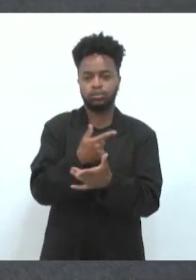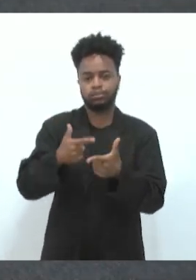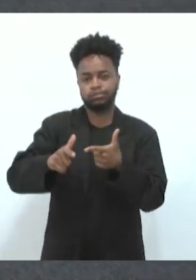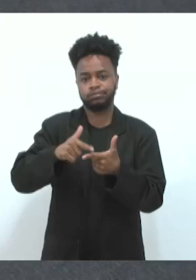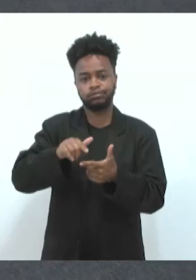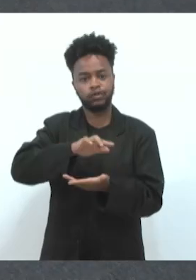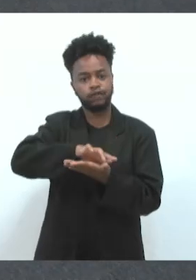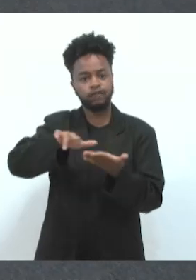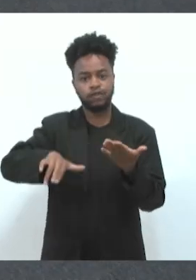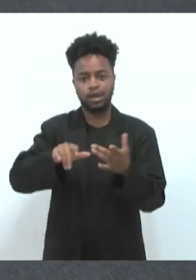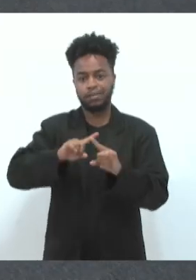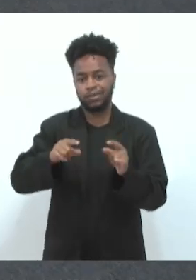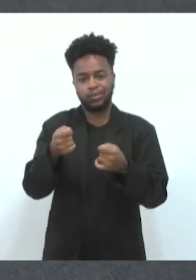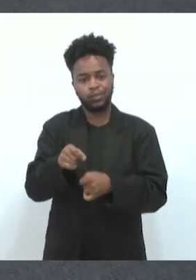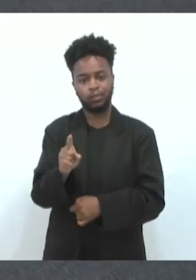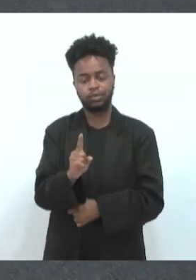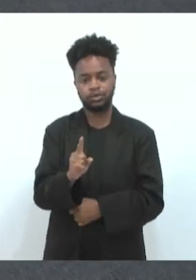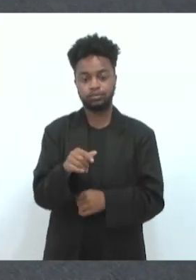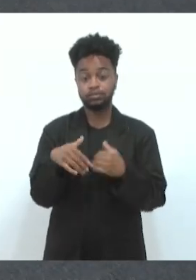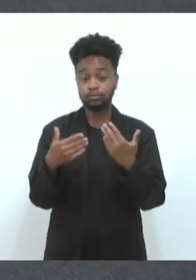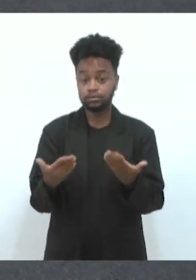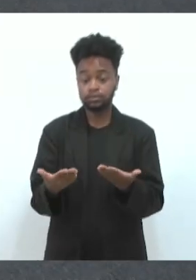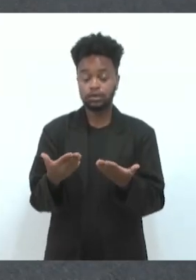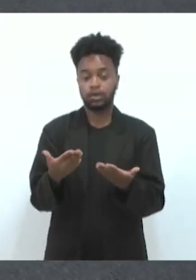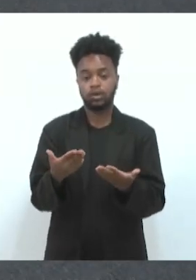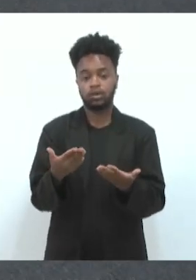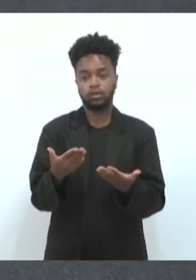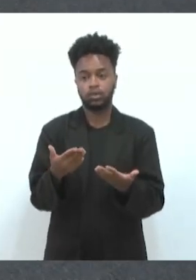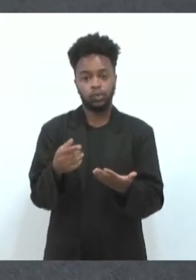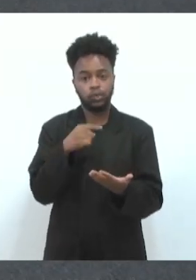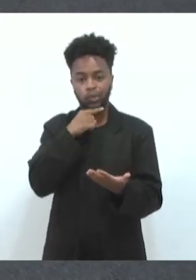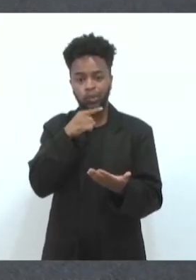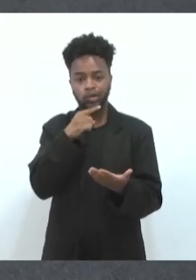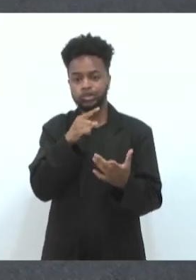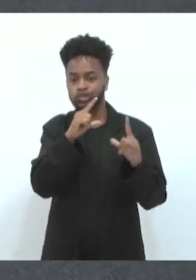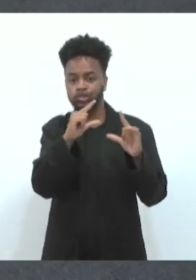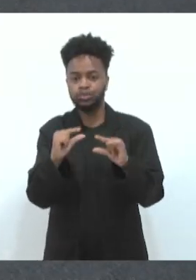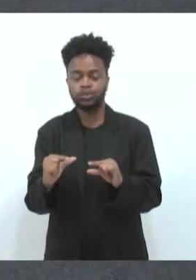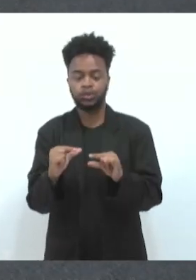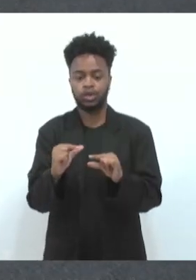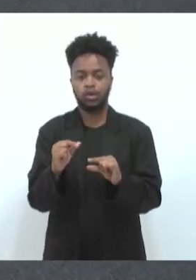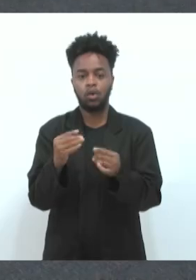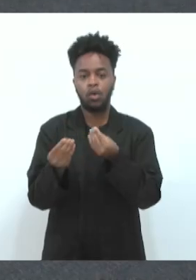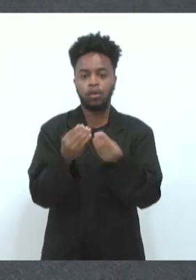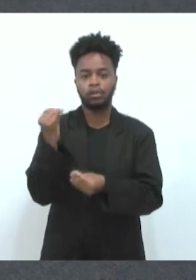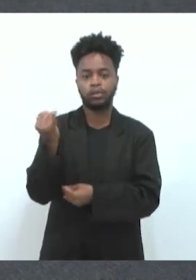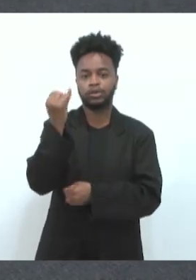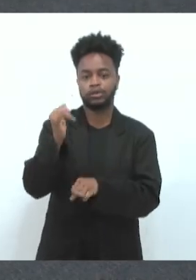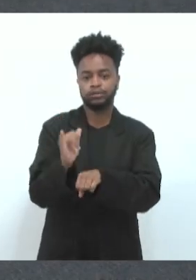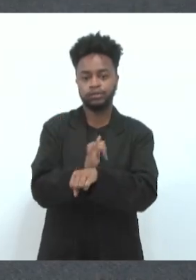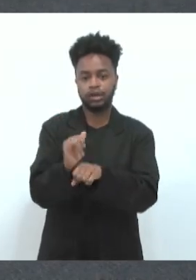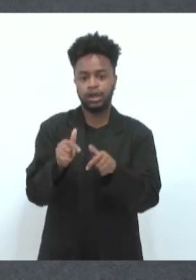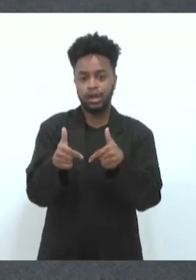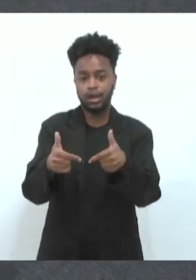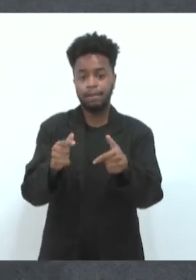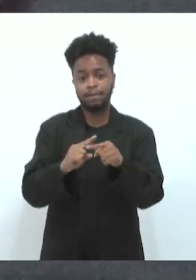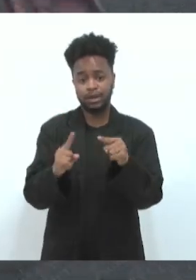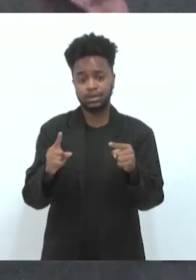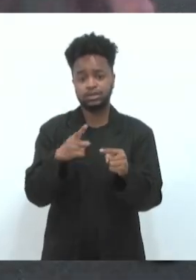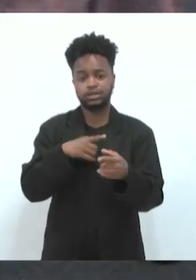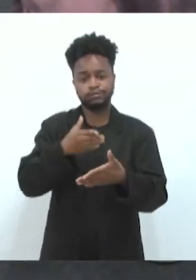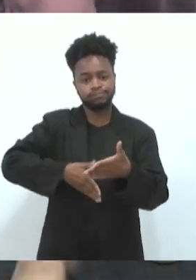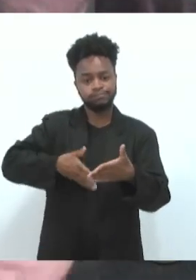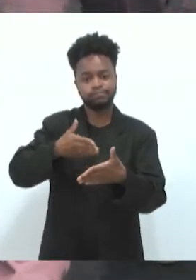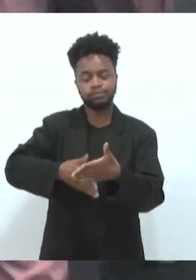que não seriam necessários. Não vai apagar a importância dessa medida, mas está criando uma mácula. A gente vai